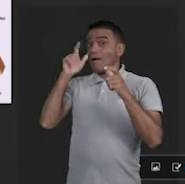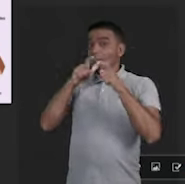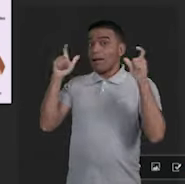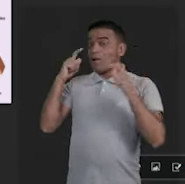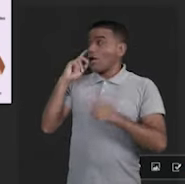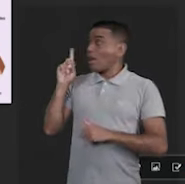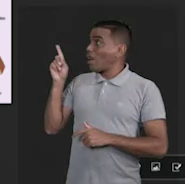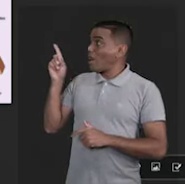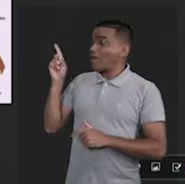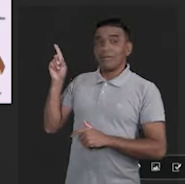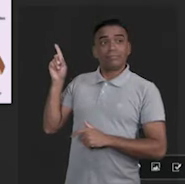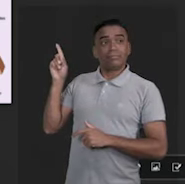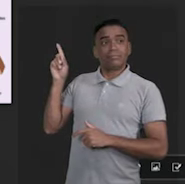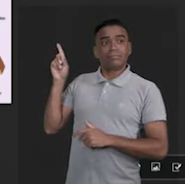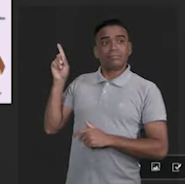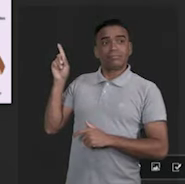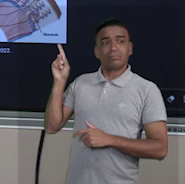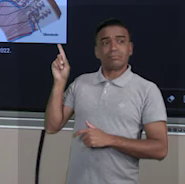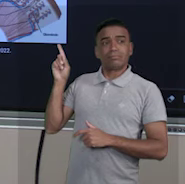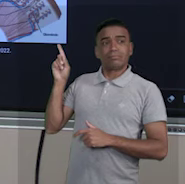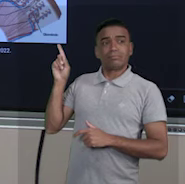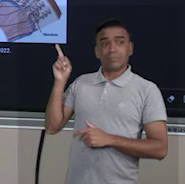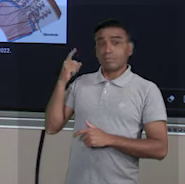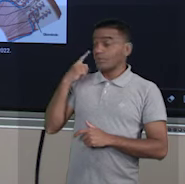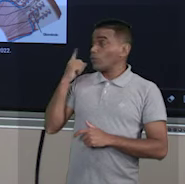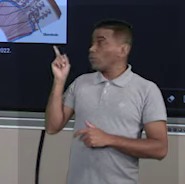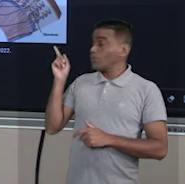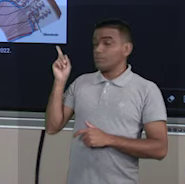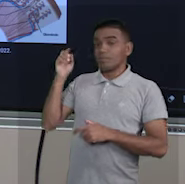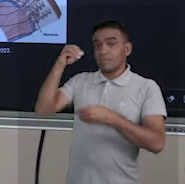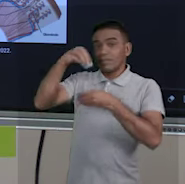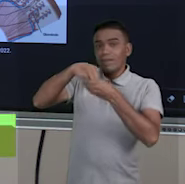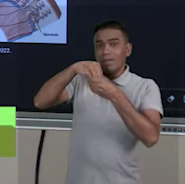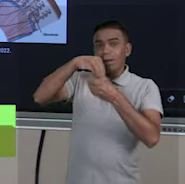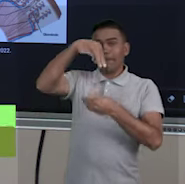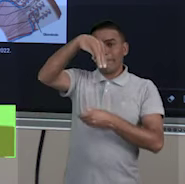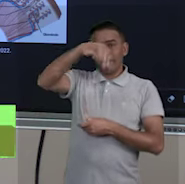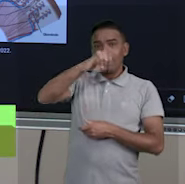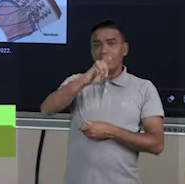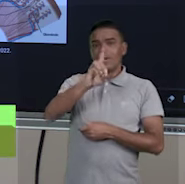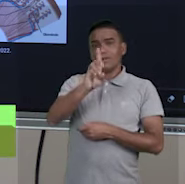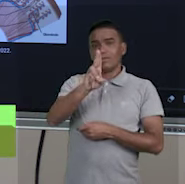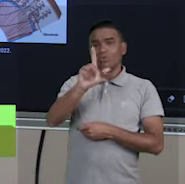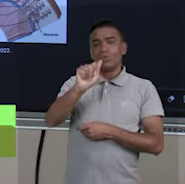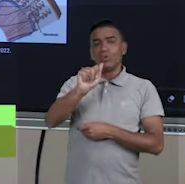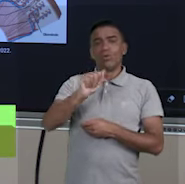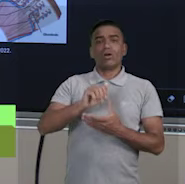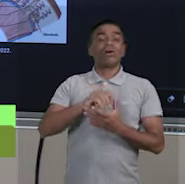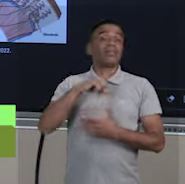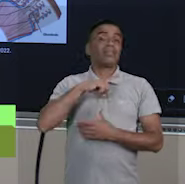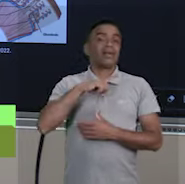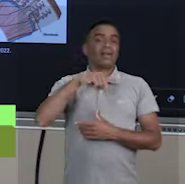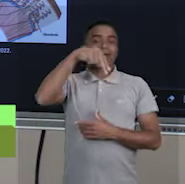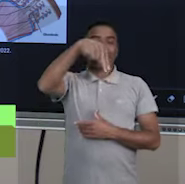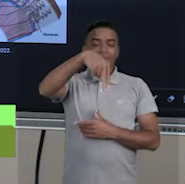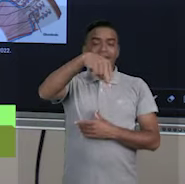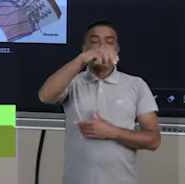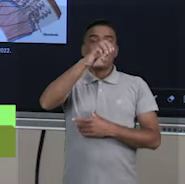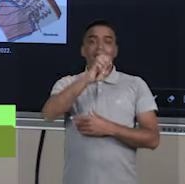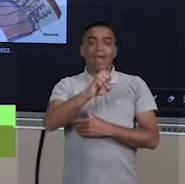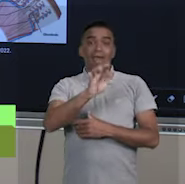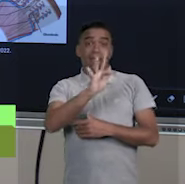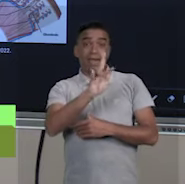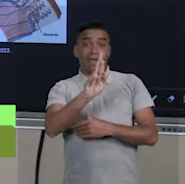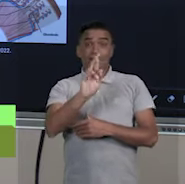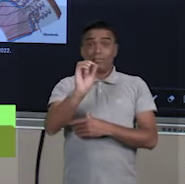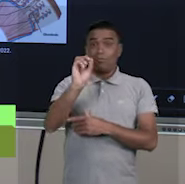seguinte: a região de medula tem o que nós chamamos de néfron. O néfron, gente, é